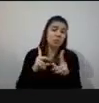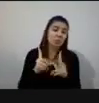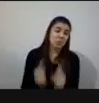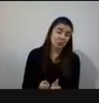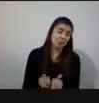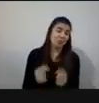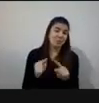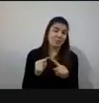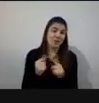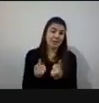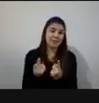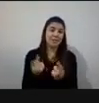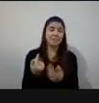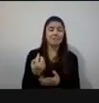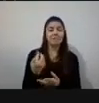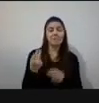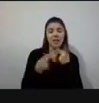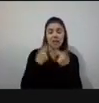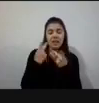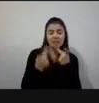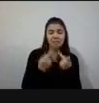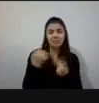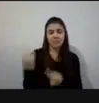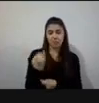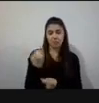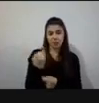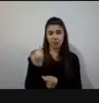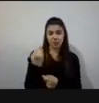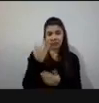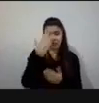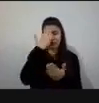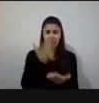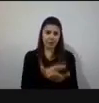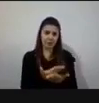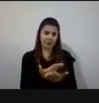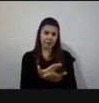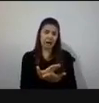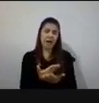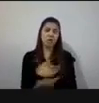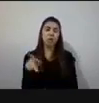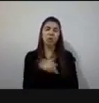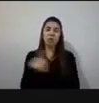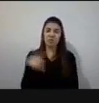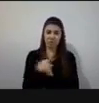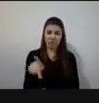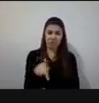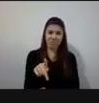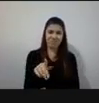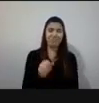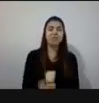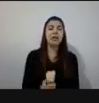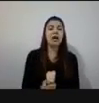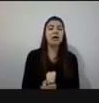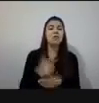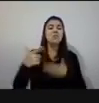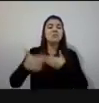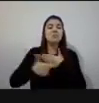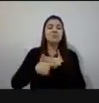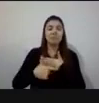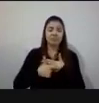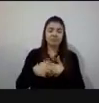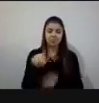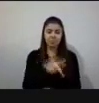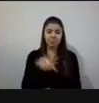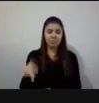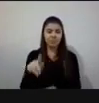importância, do confiar no professor, né? O papel do professor da escola e a importância